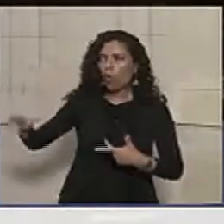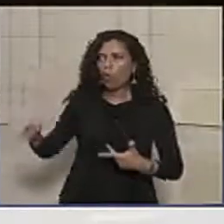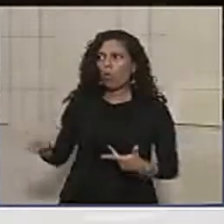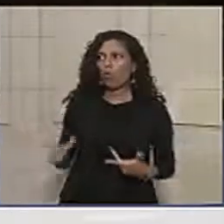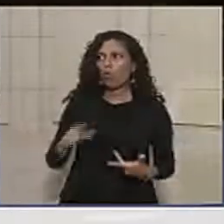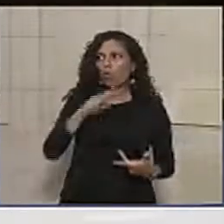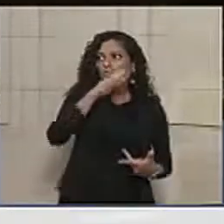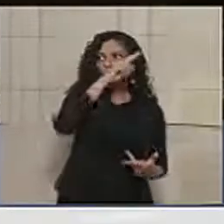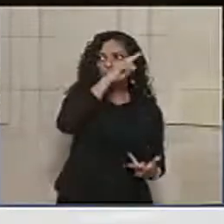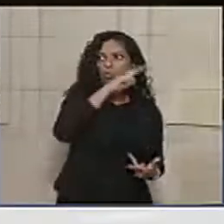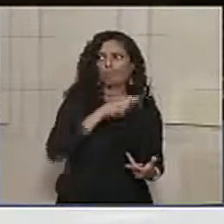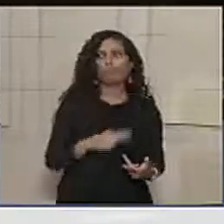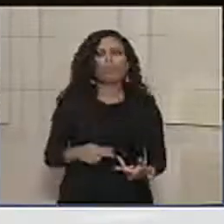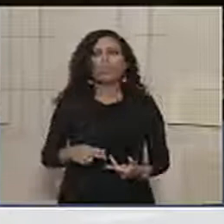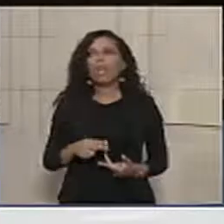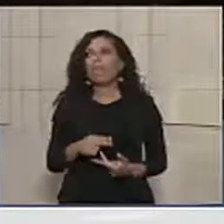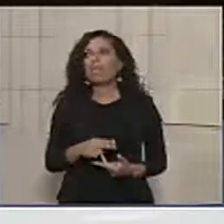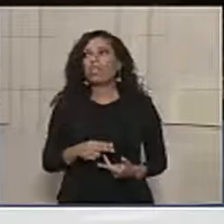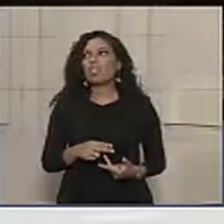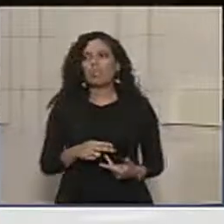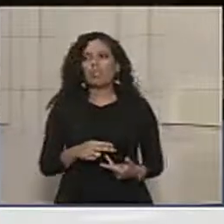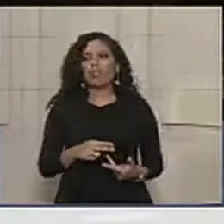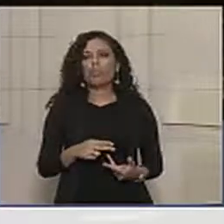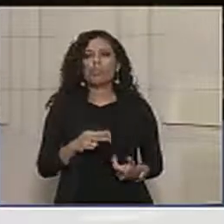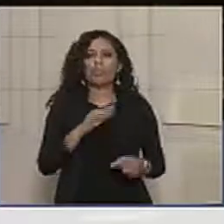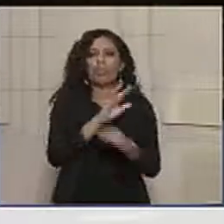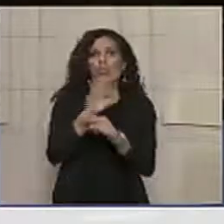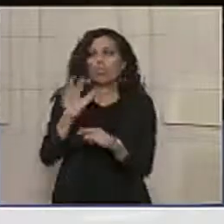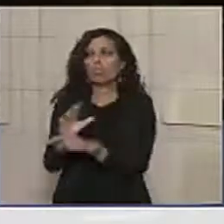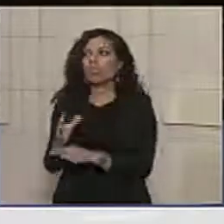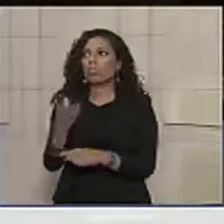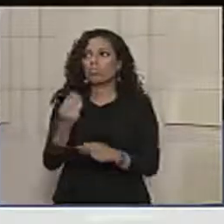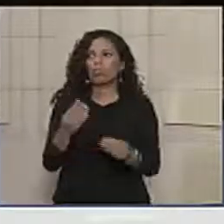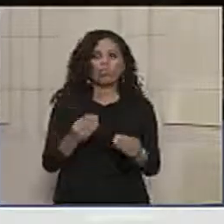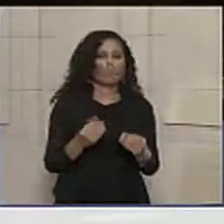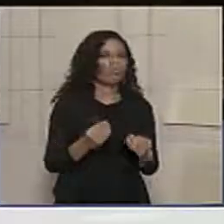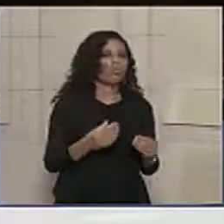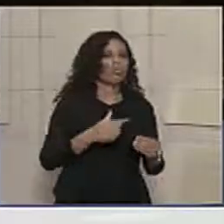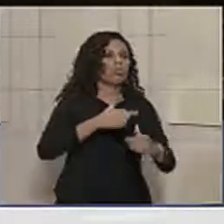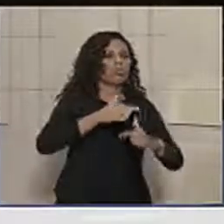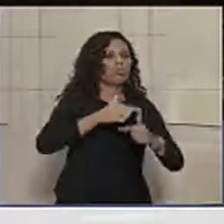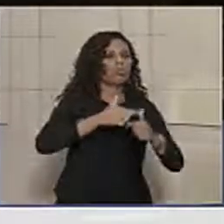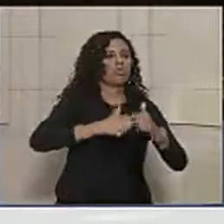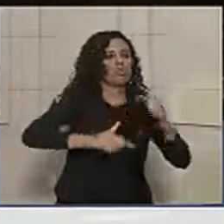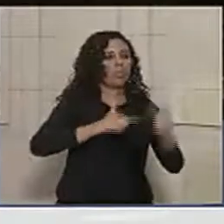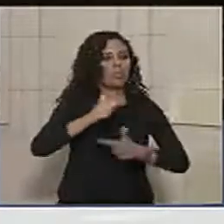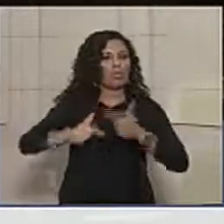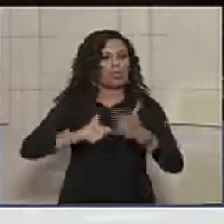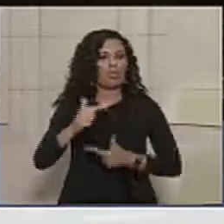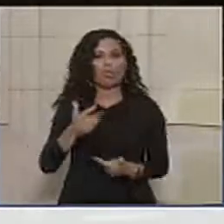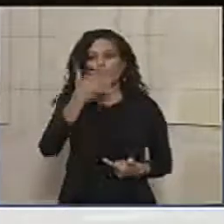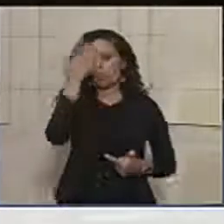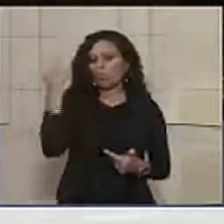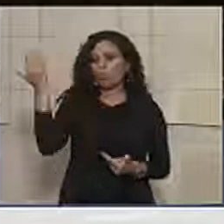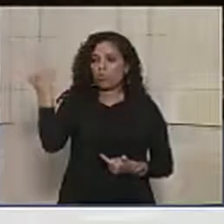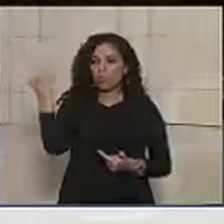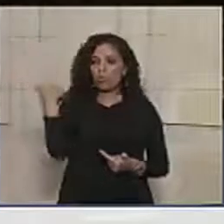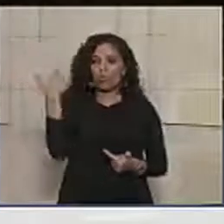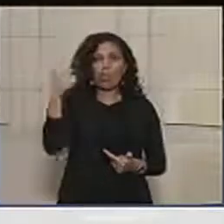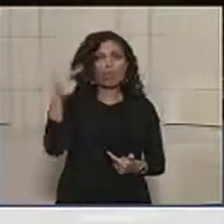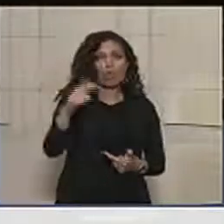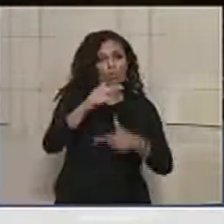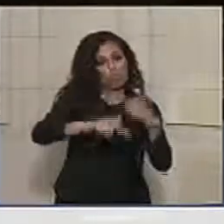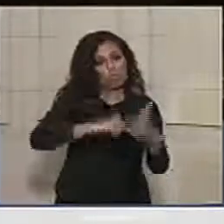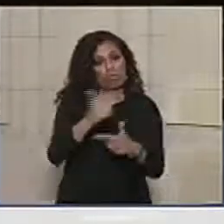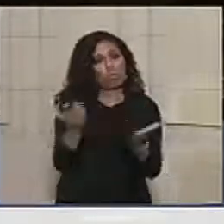gerado milhares de empregos ao redor do mundo. E especialmente no Brasil também. Pessoas que antes não tinham emprego estão tendo a